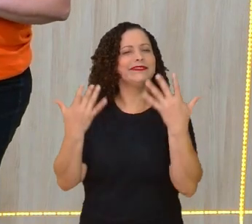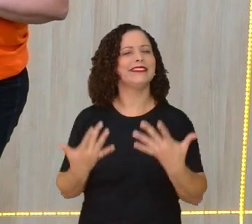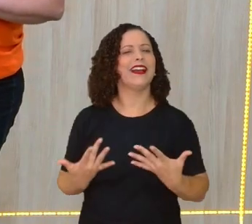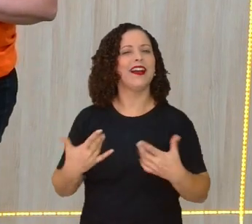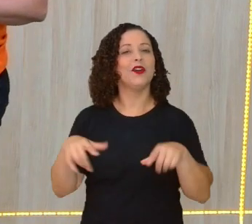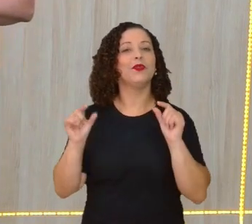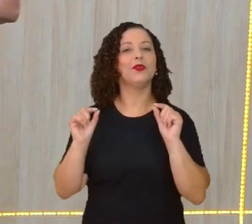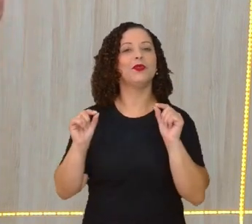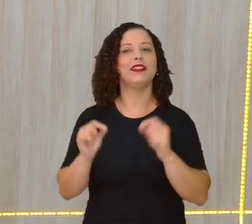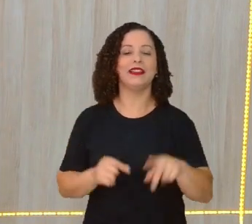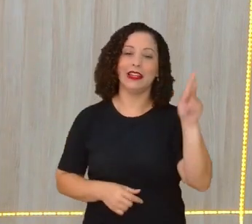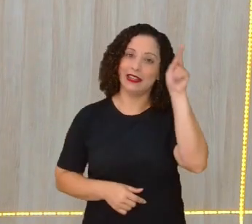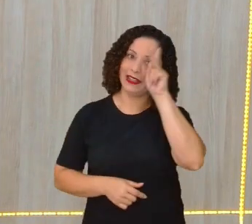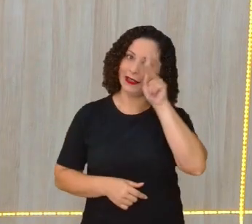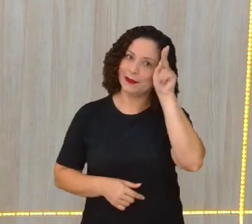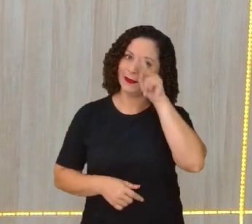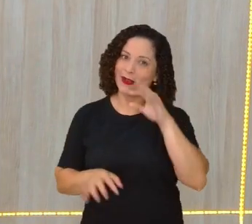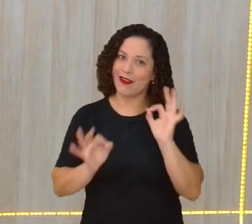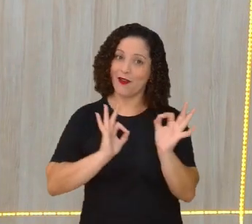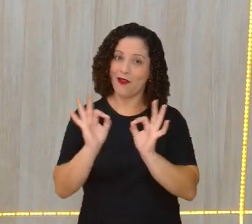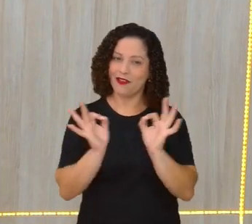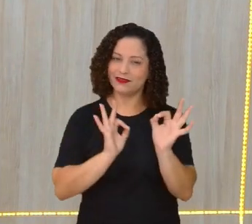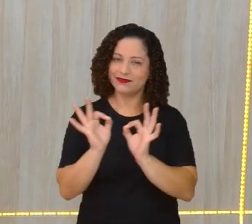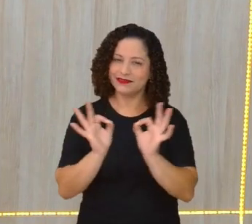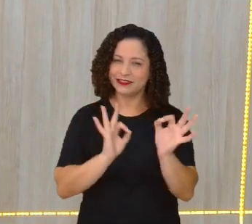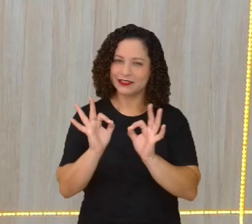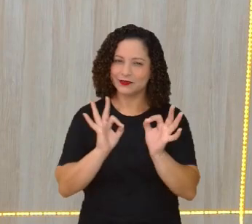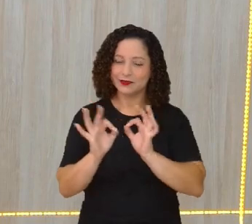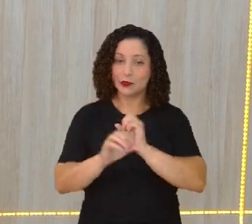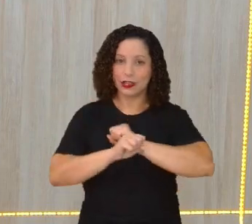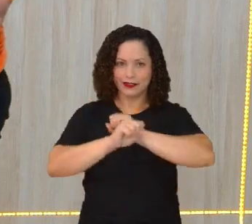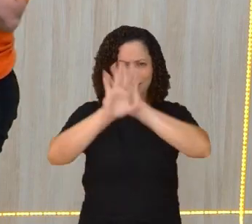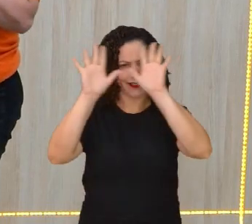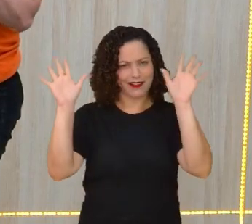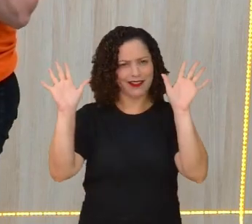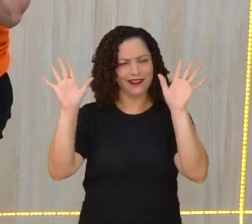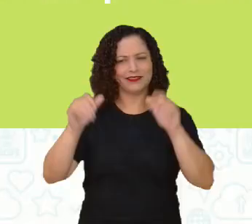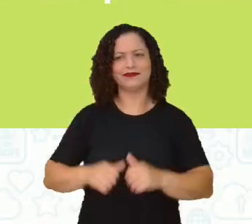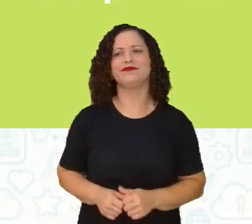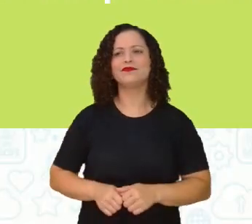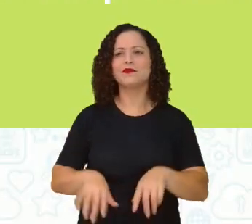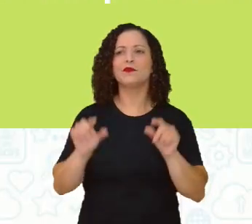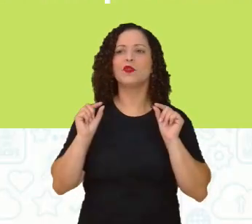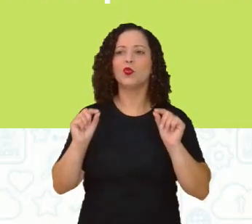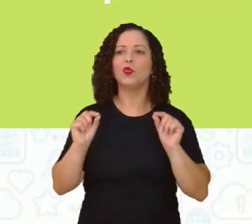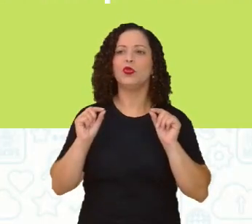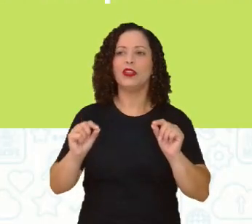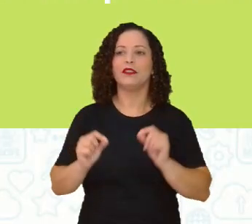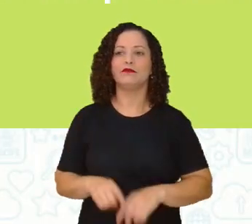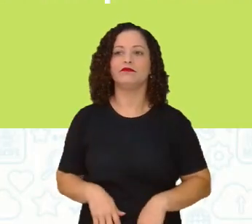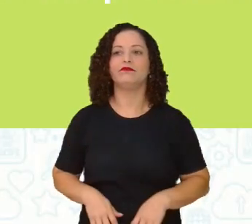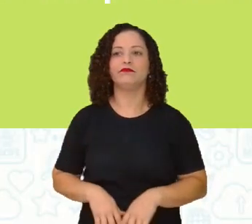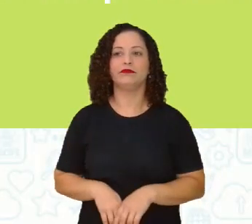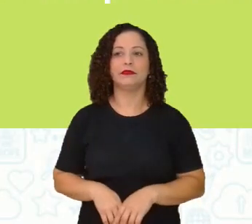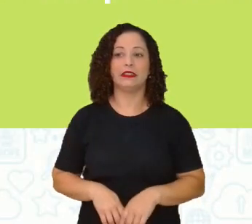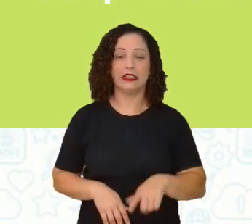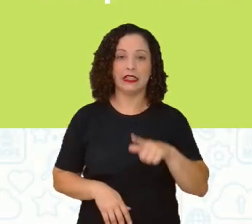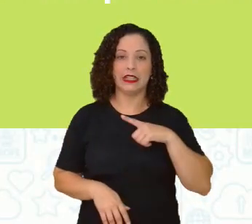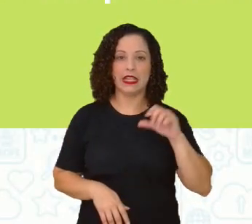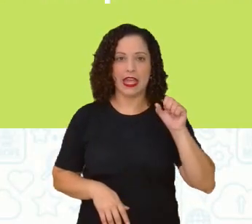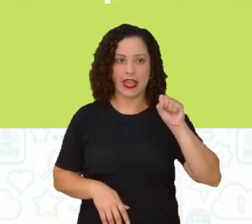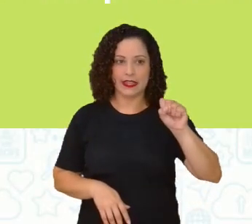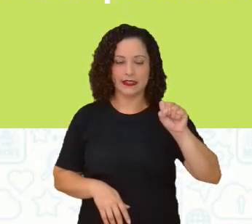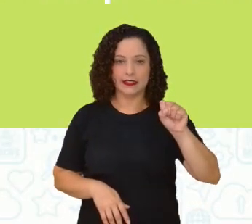para lembrar a ordem direta, Que é quando eu coloco aqui, C, V, C,